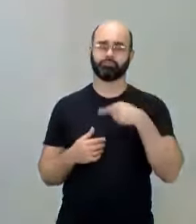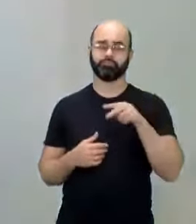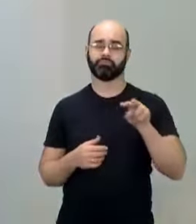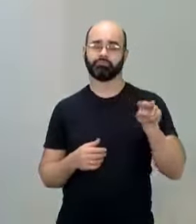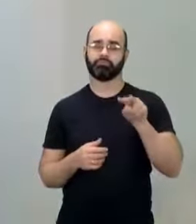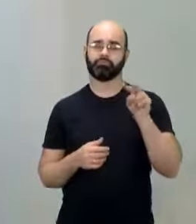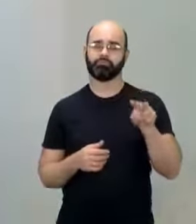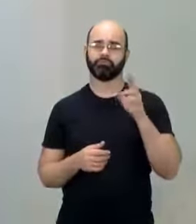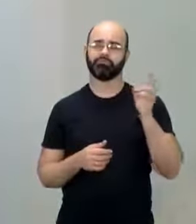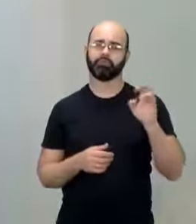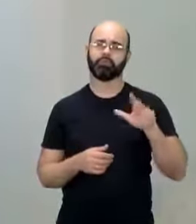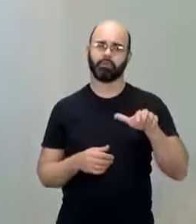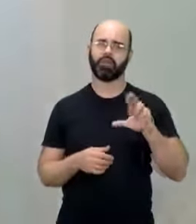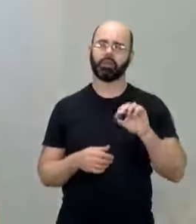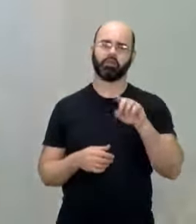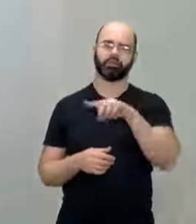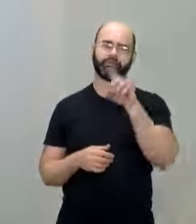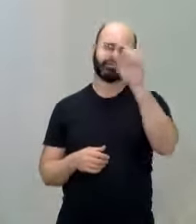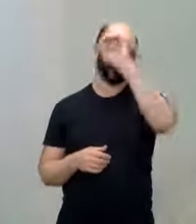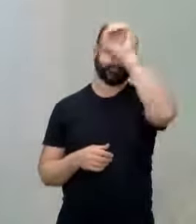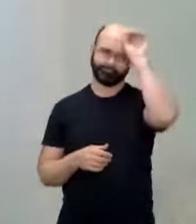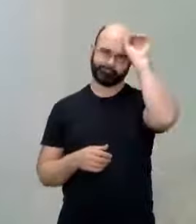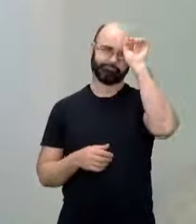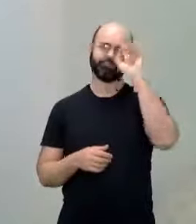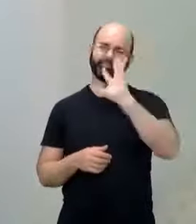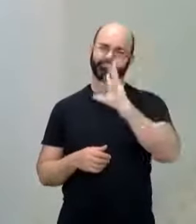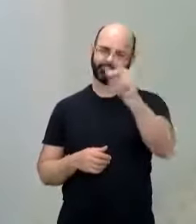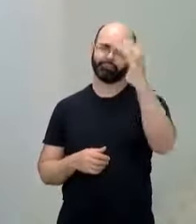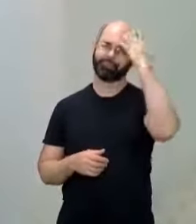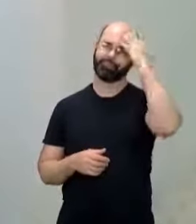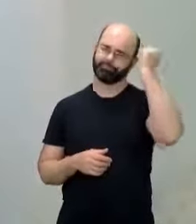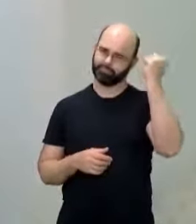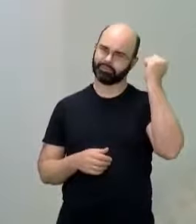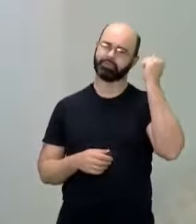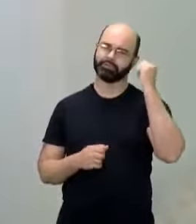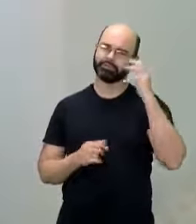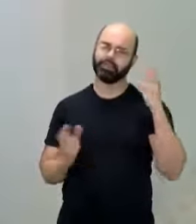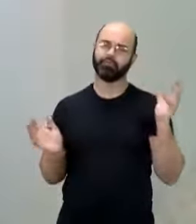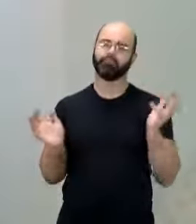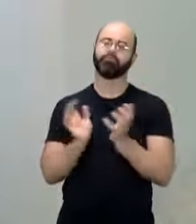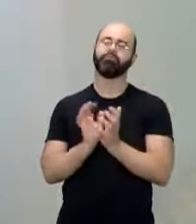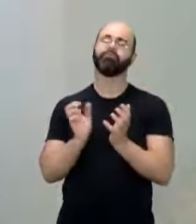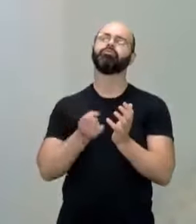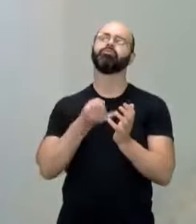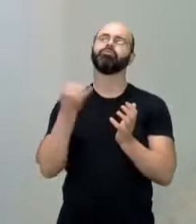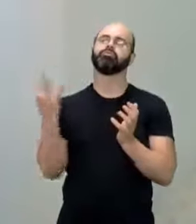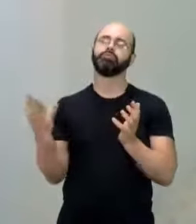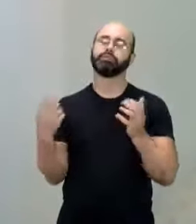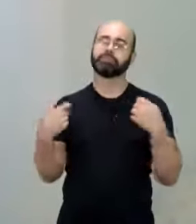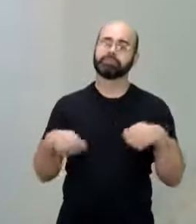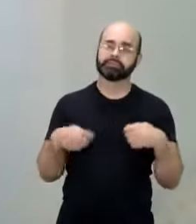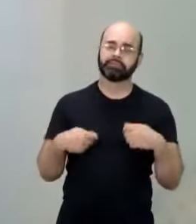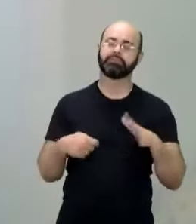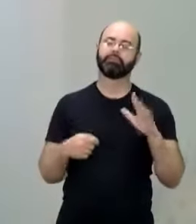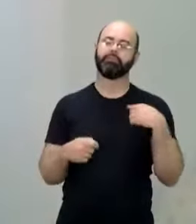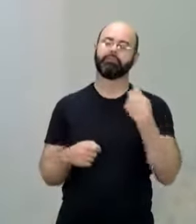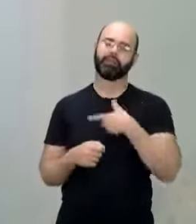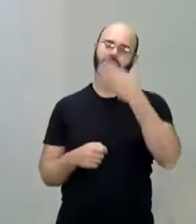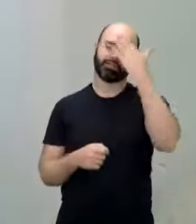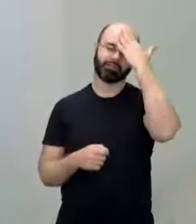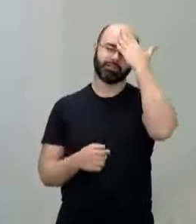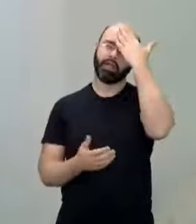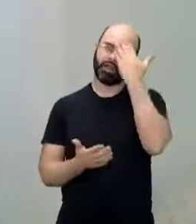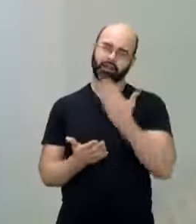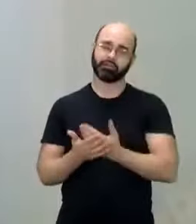gente sabe disso, gente, aqui ninguém é inocente, a gente sabe de todas essas demandas, mas a gente também sabe e acredita muito